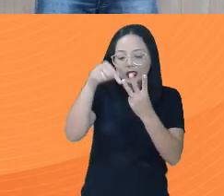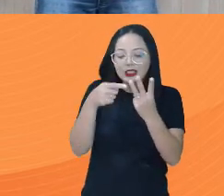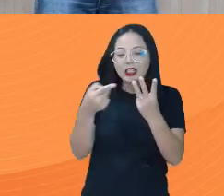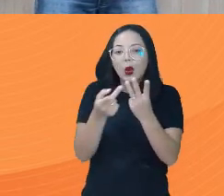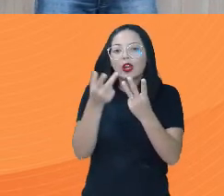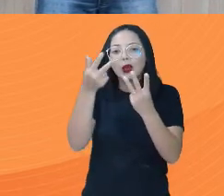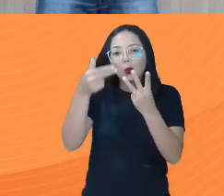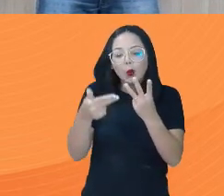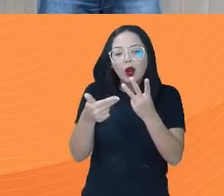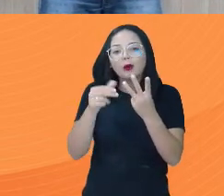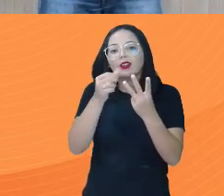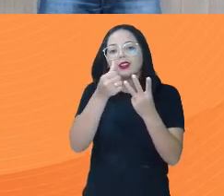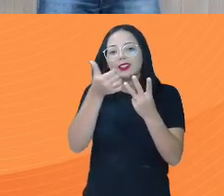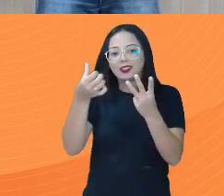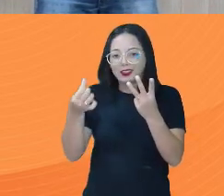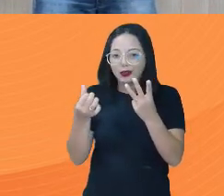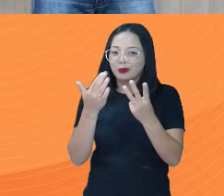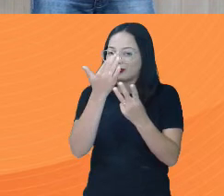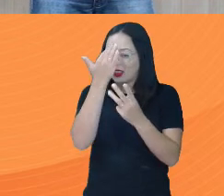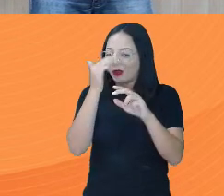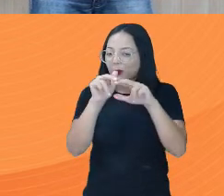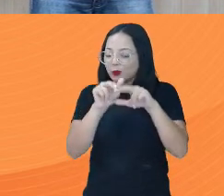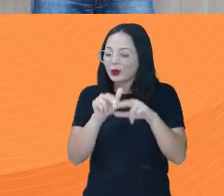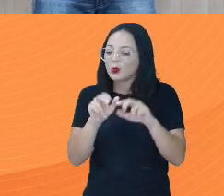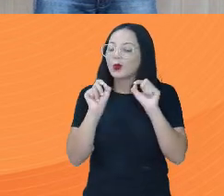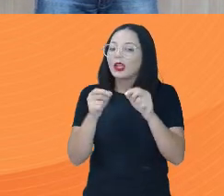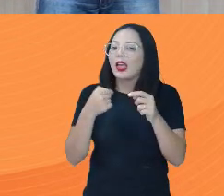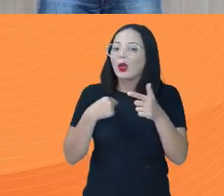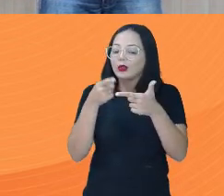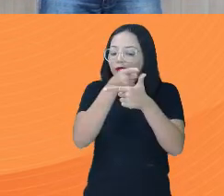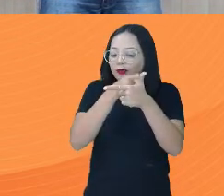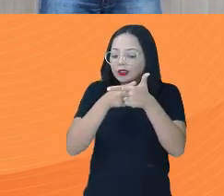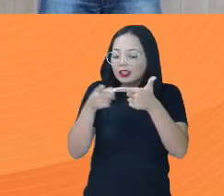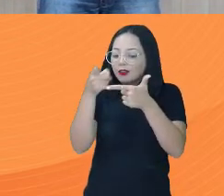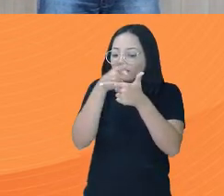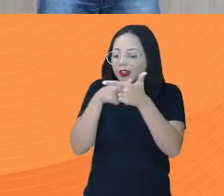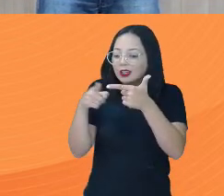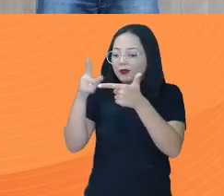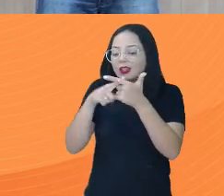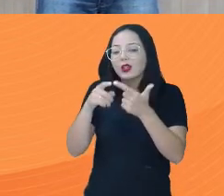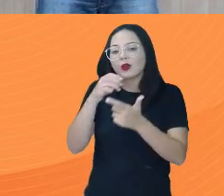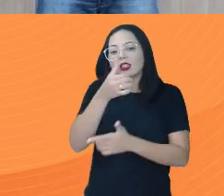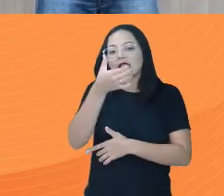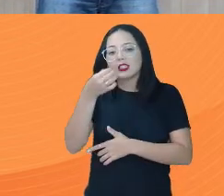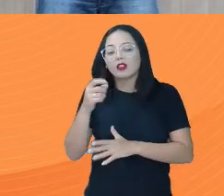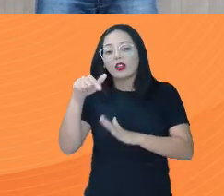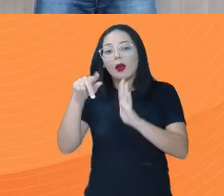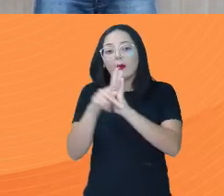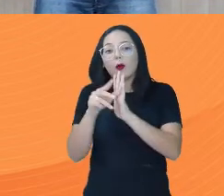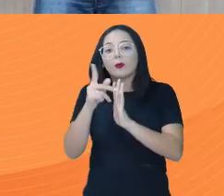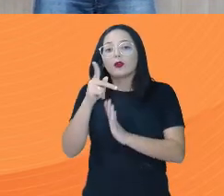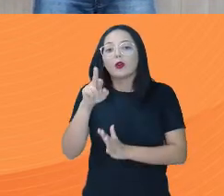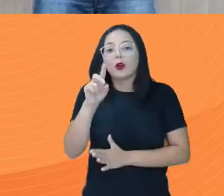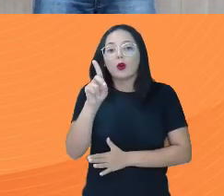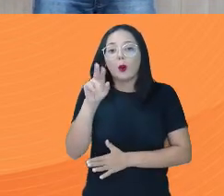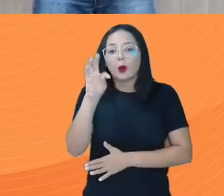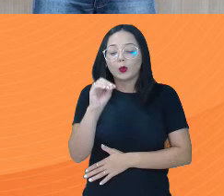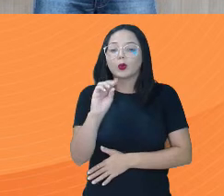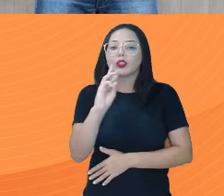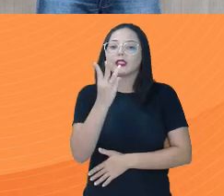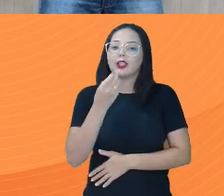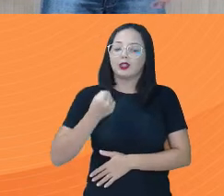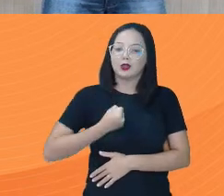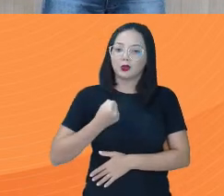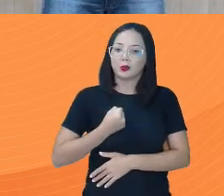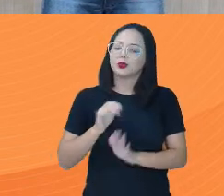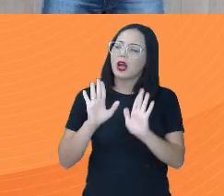daria igual aí a 16. Então, eu iria fatorar o 16 como o produto de três números, certo?